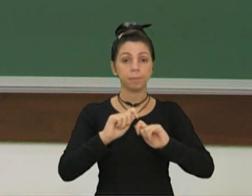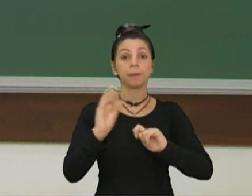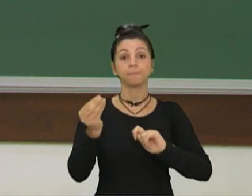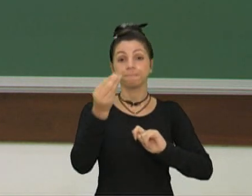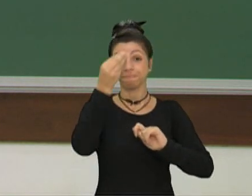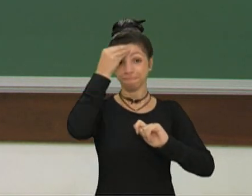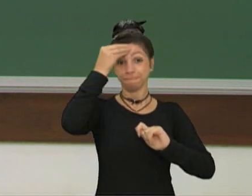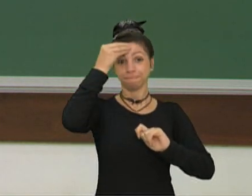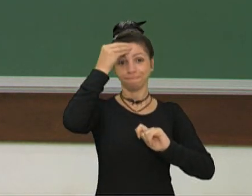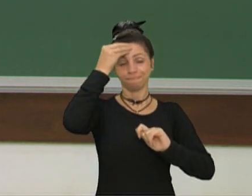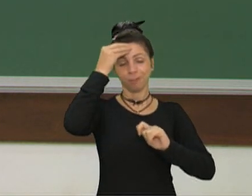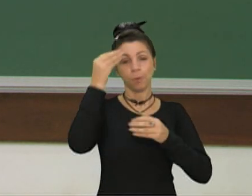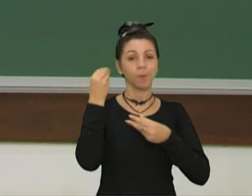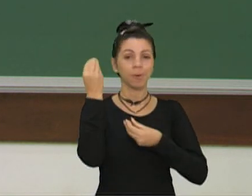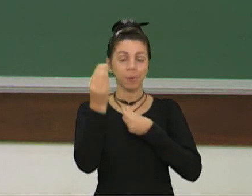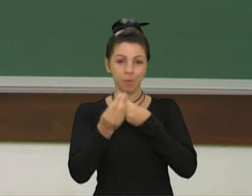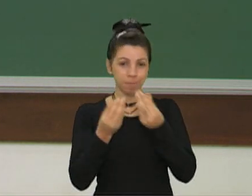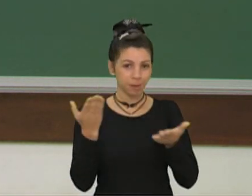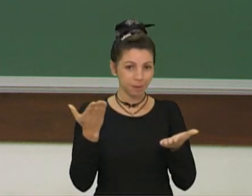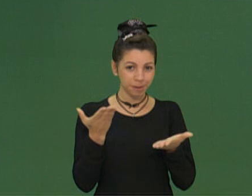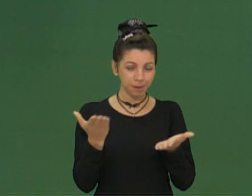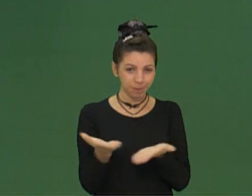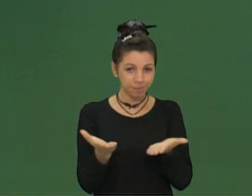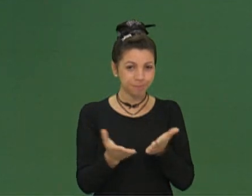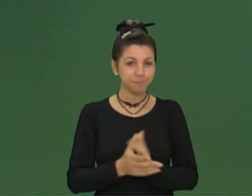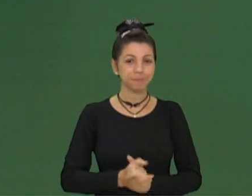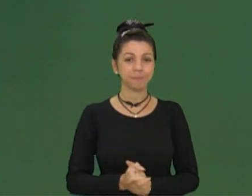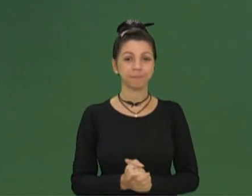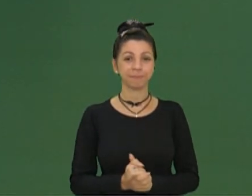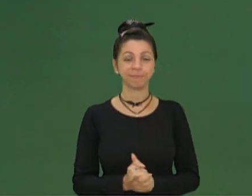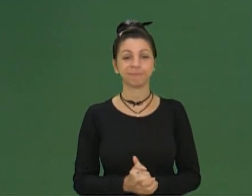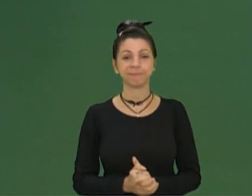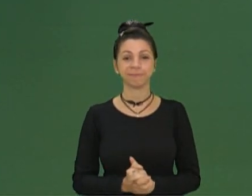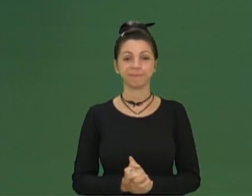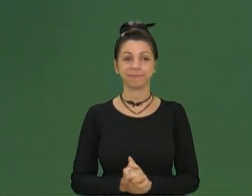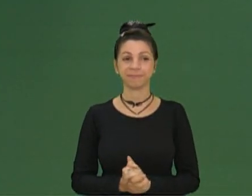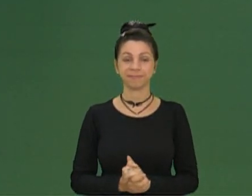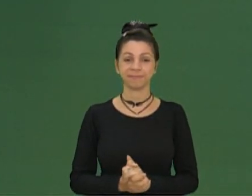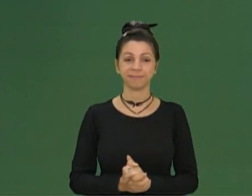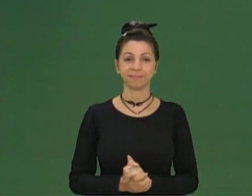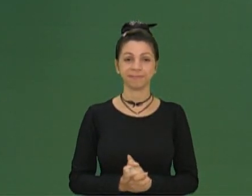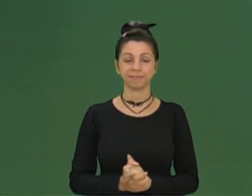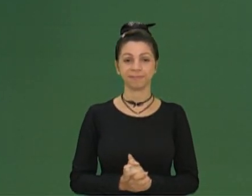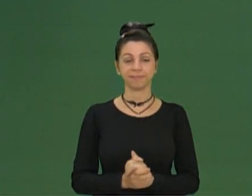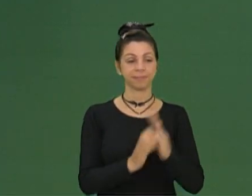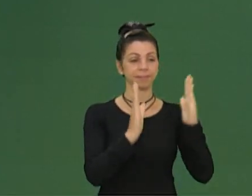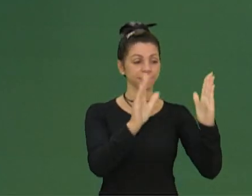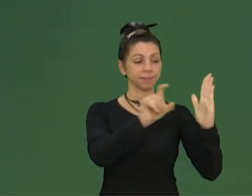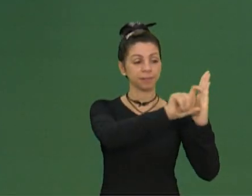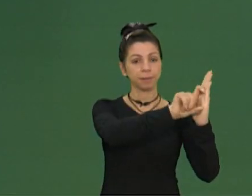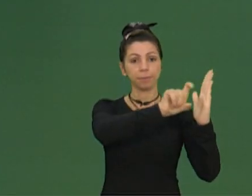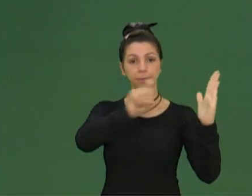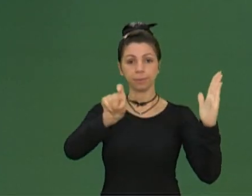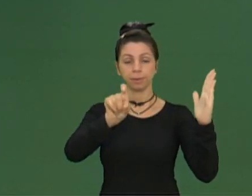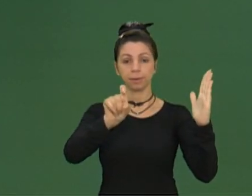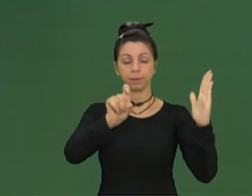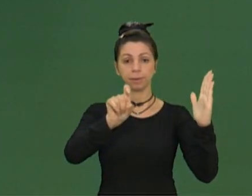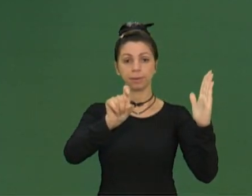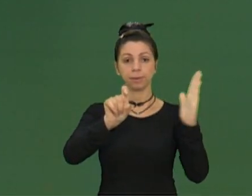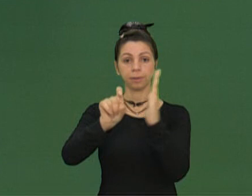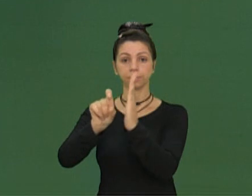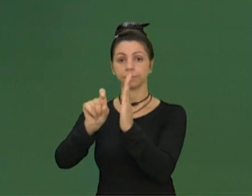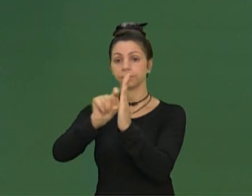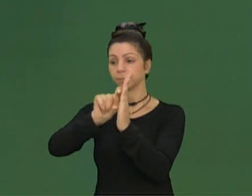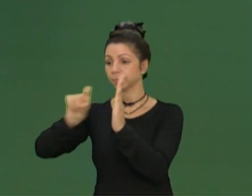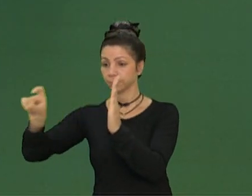fixar um pouquinho, né? Como que vai ser agora? Dessa forma, né? Equação modular igual a equação modular.